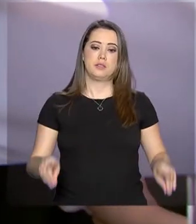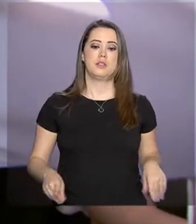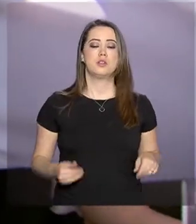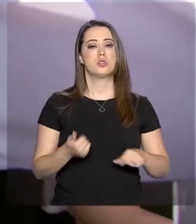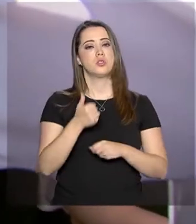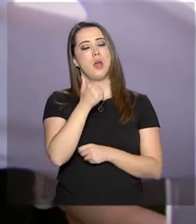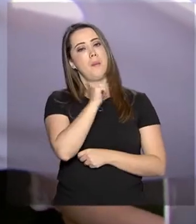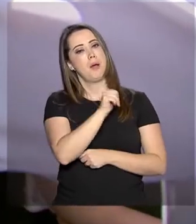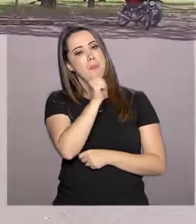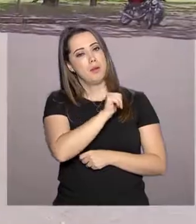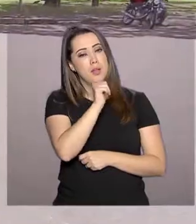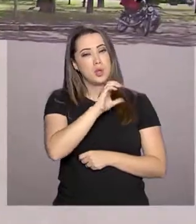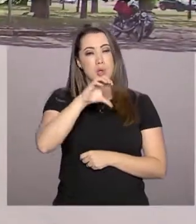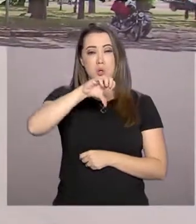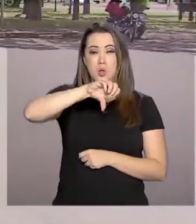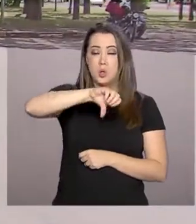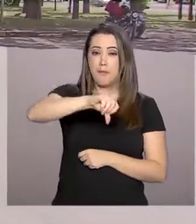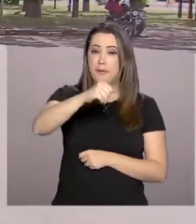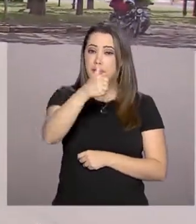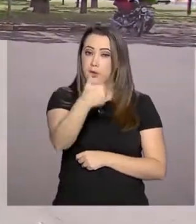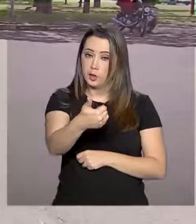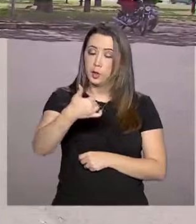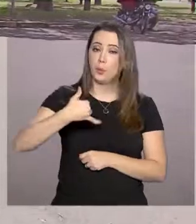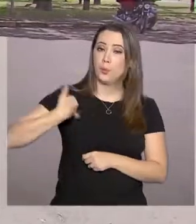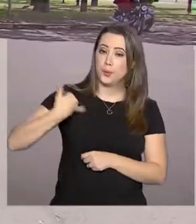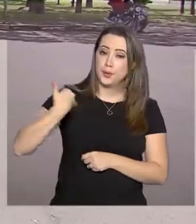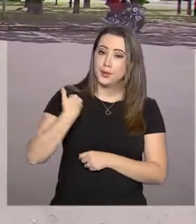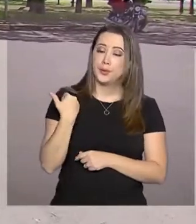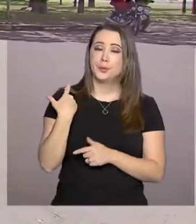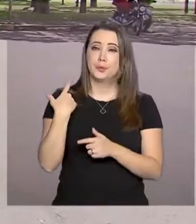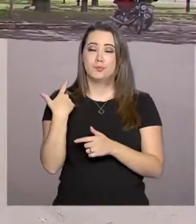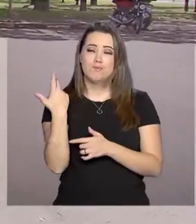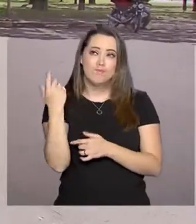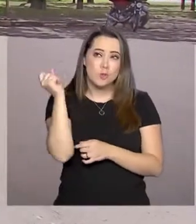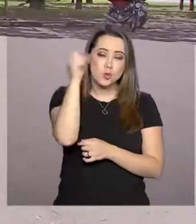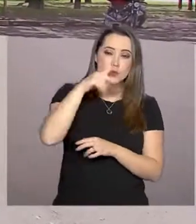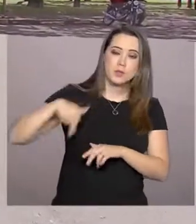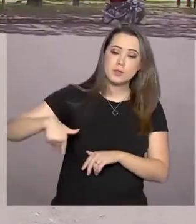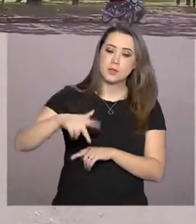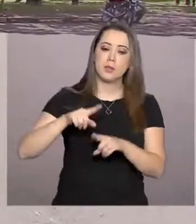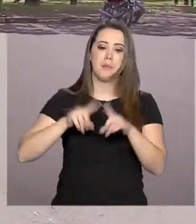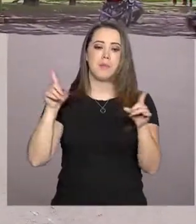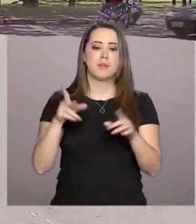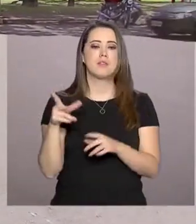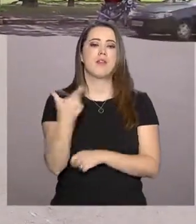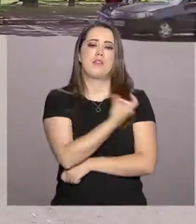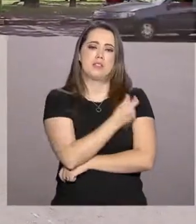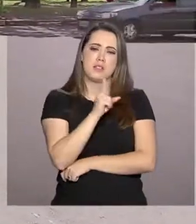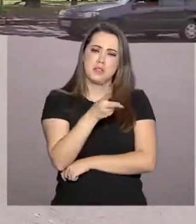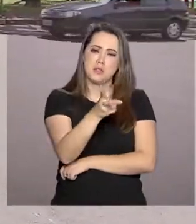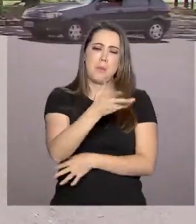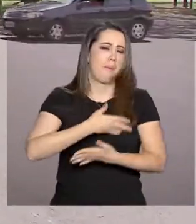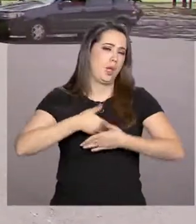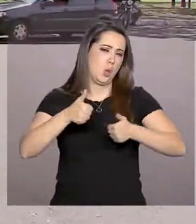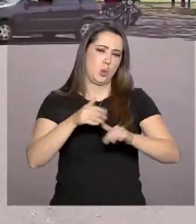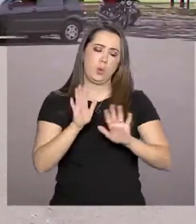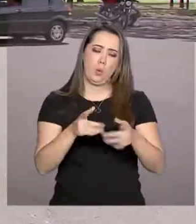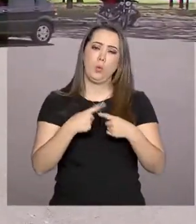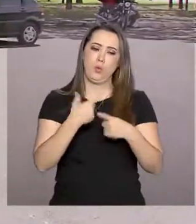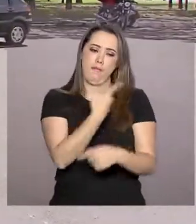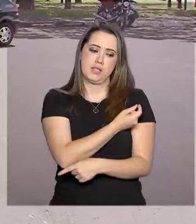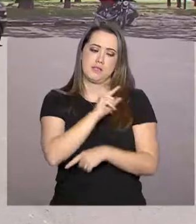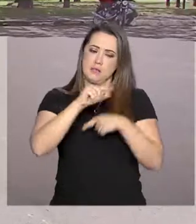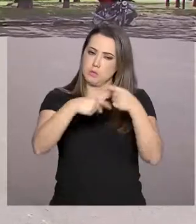dificuldade de locomoção. Desde que eles começaram com essa vacinação, já melhorou bastante a saúde deles em termos de gripe, em termos de